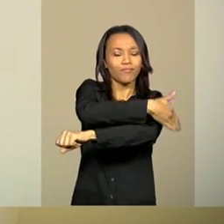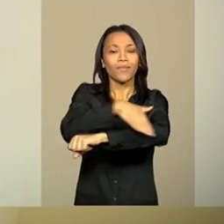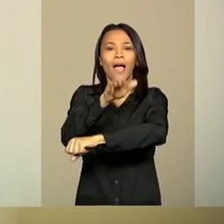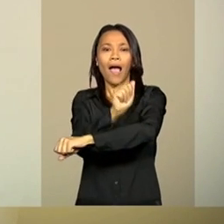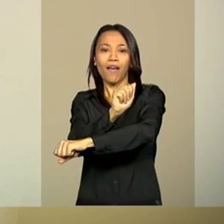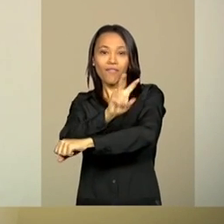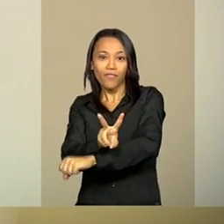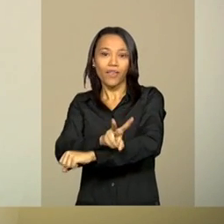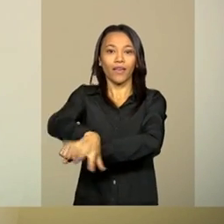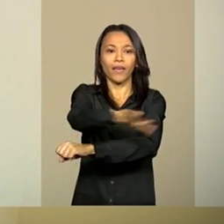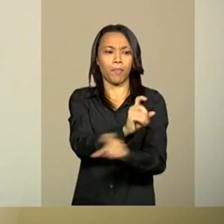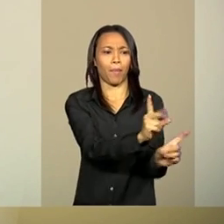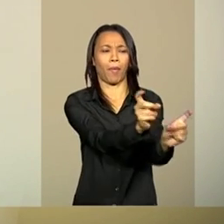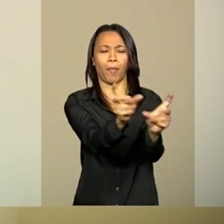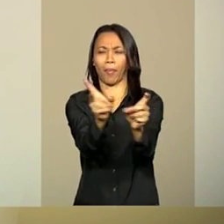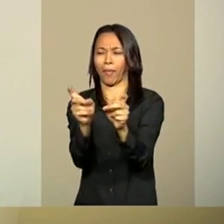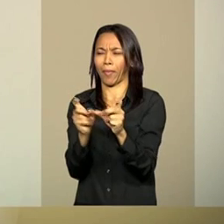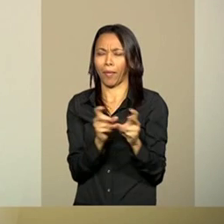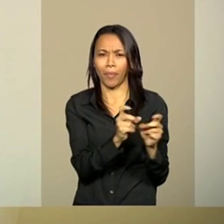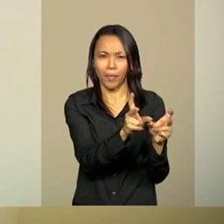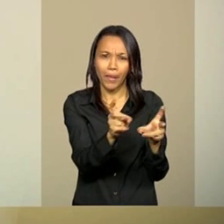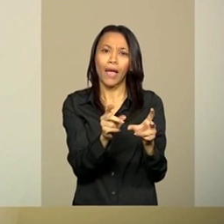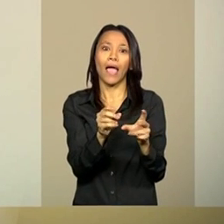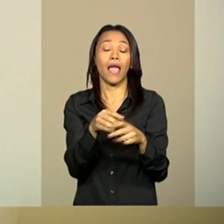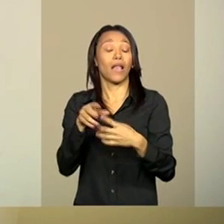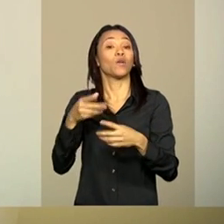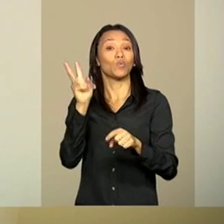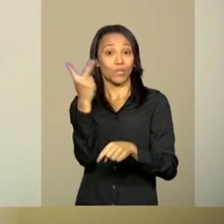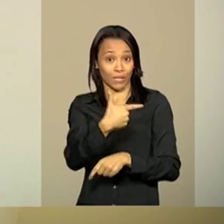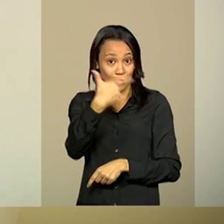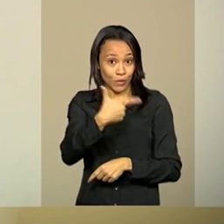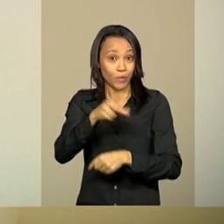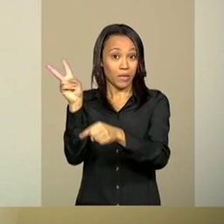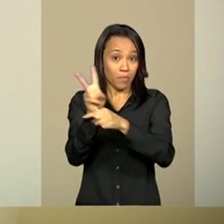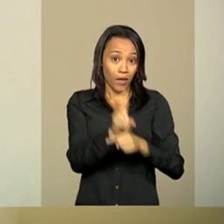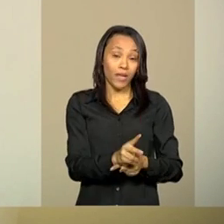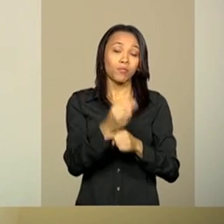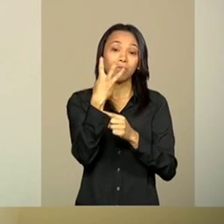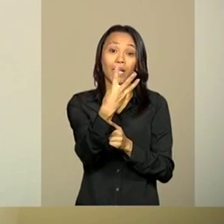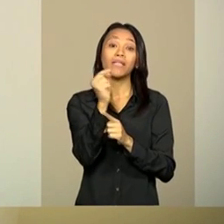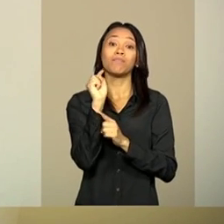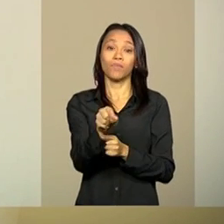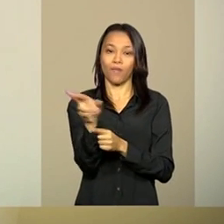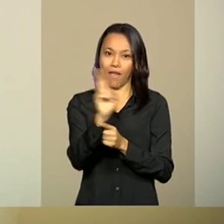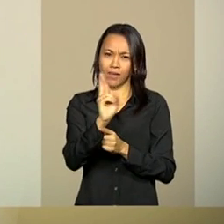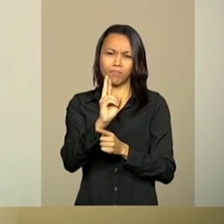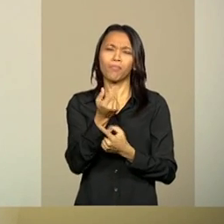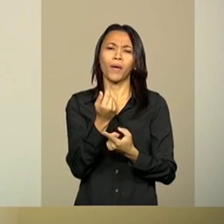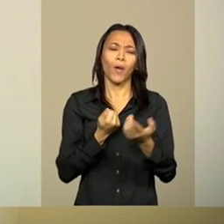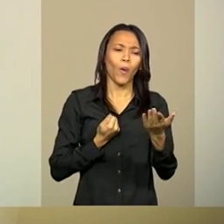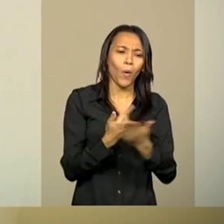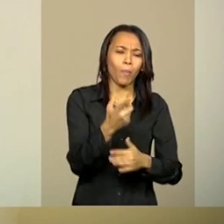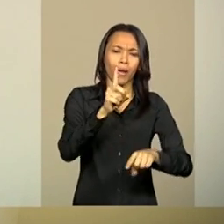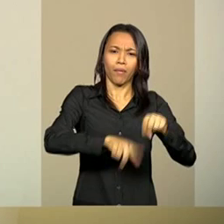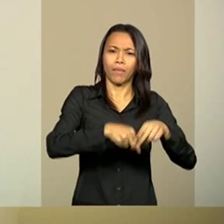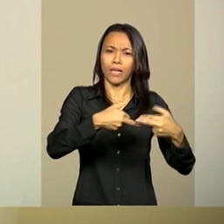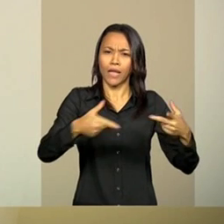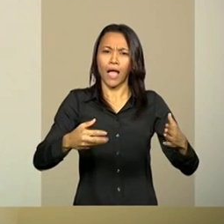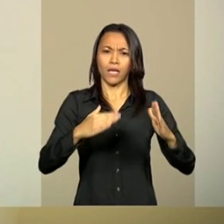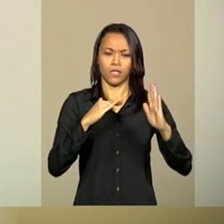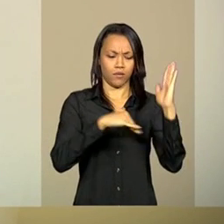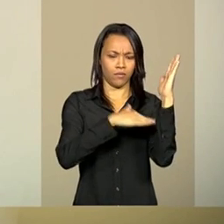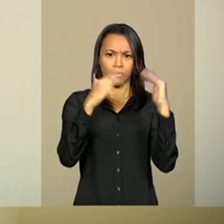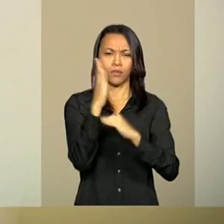comercial ela investiu o segundo empréstimo no valor de três mil reais na compra de estoque prateleiras e